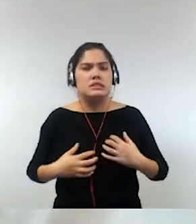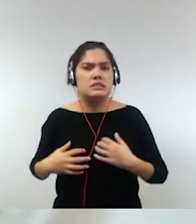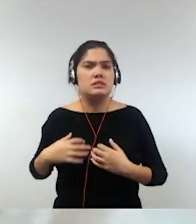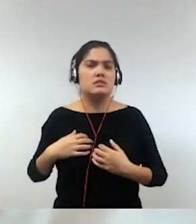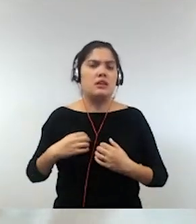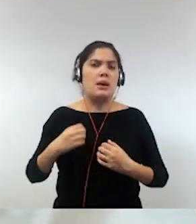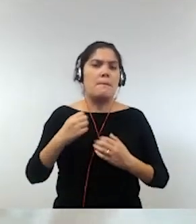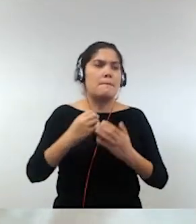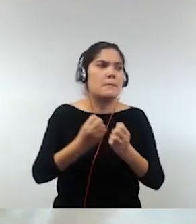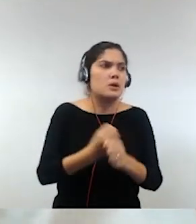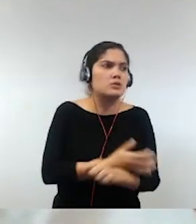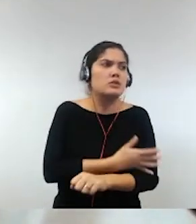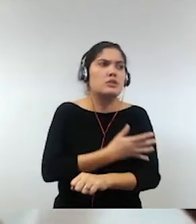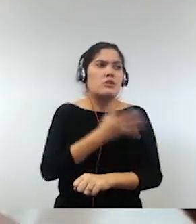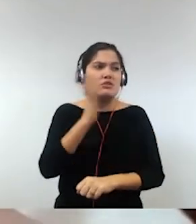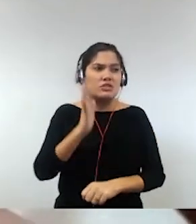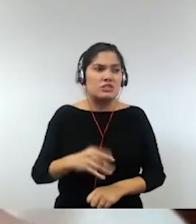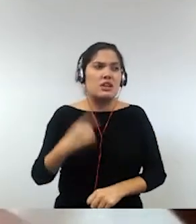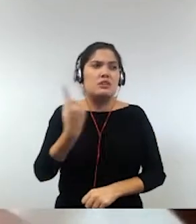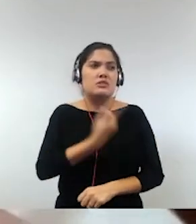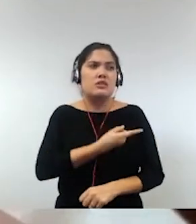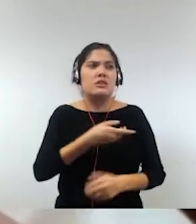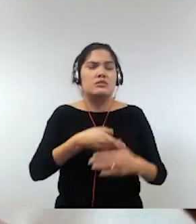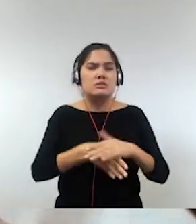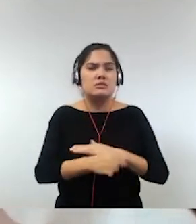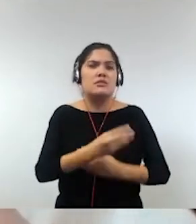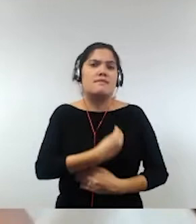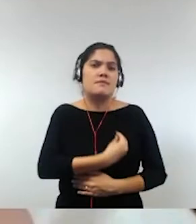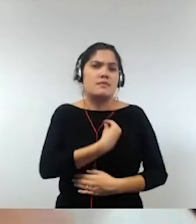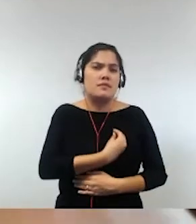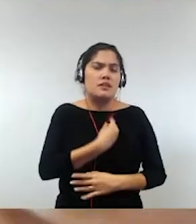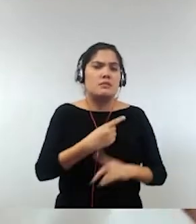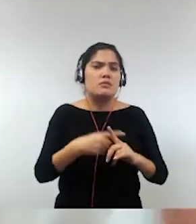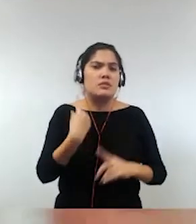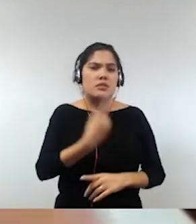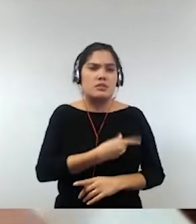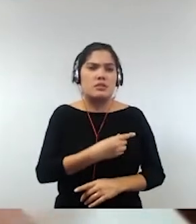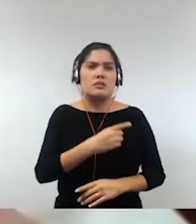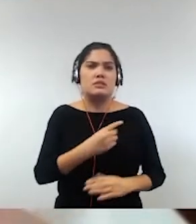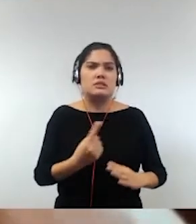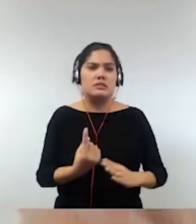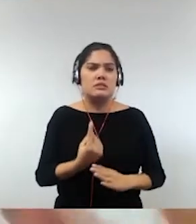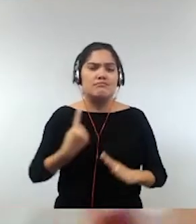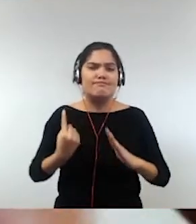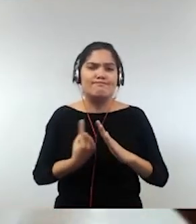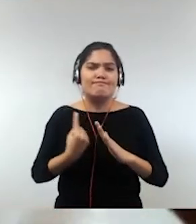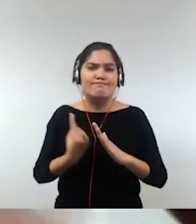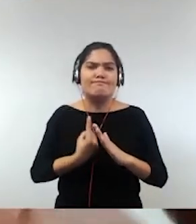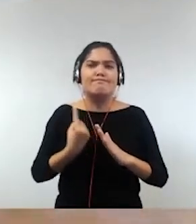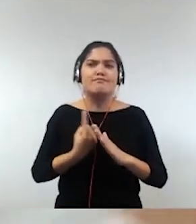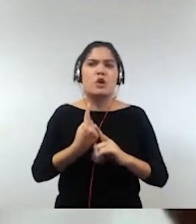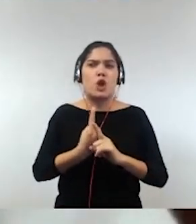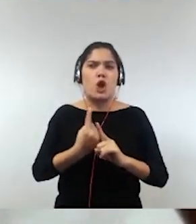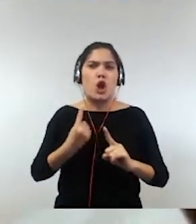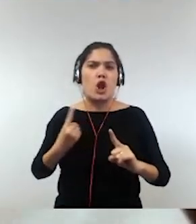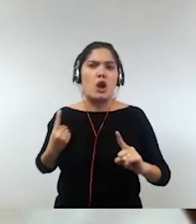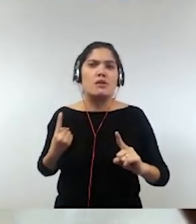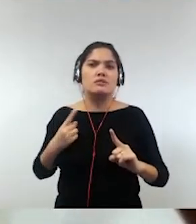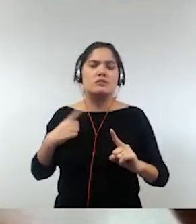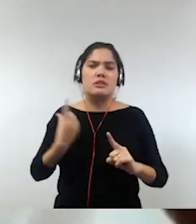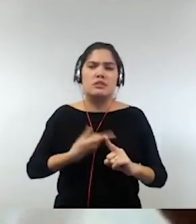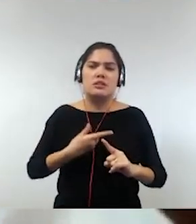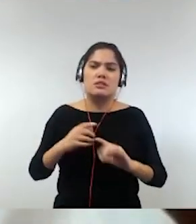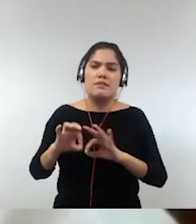esse estresse emocional que já estamos vivendo, por estarmos confinados, estarmos isolados, estarmos longe dos nossos